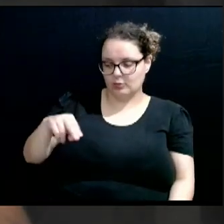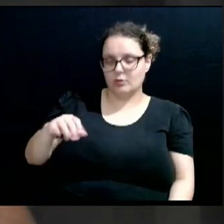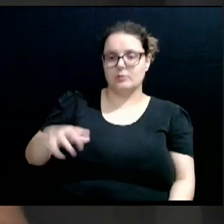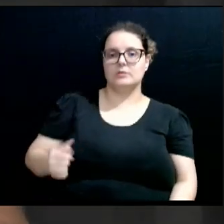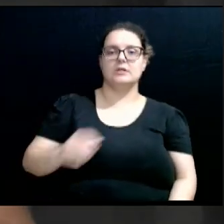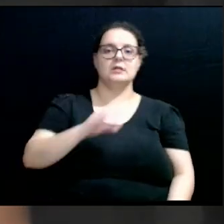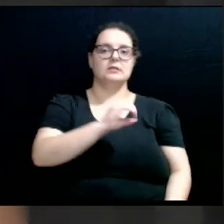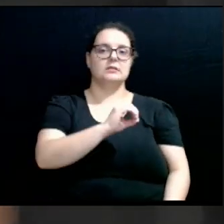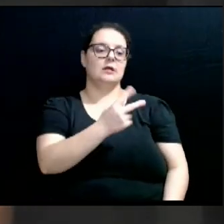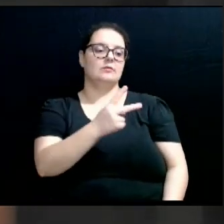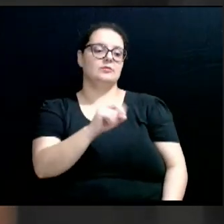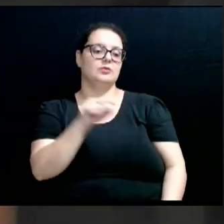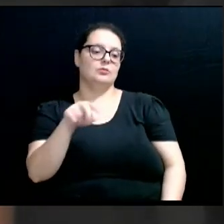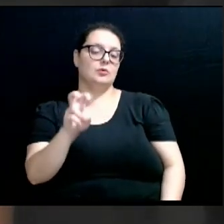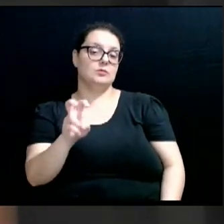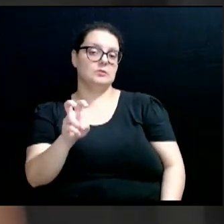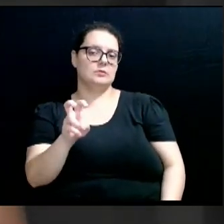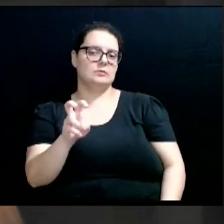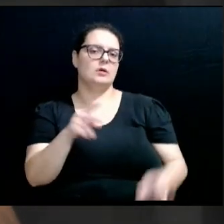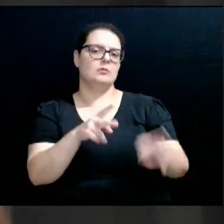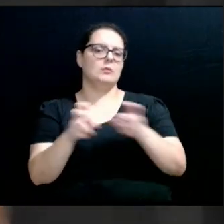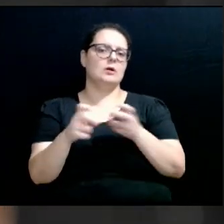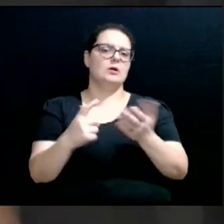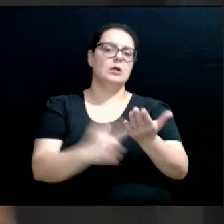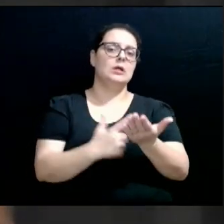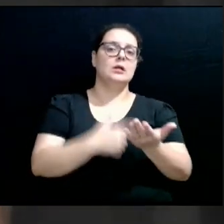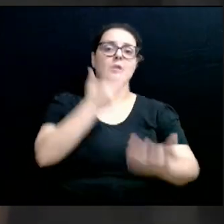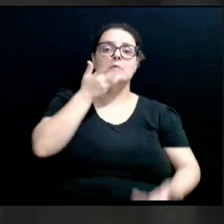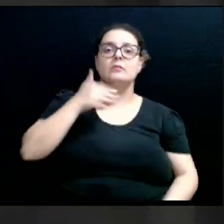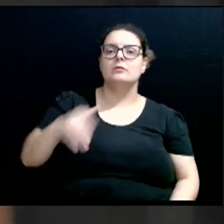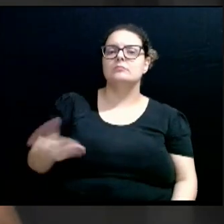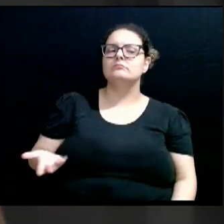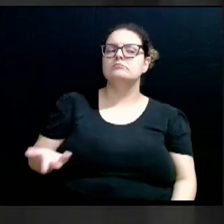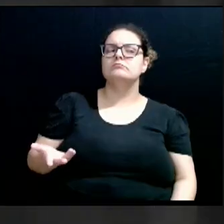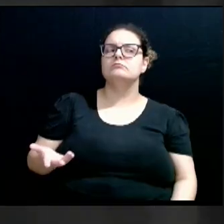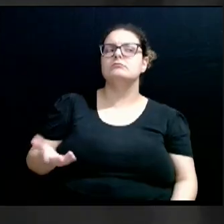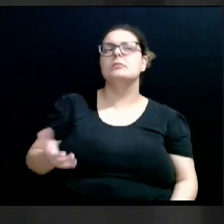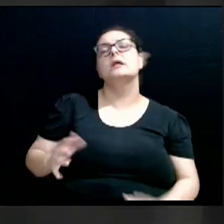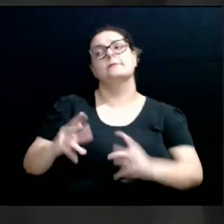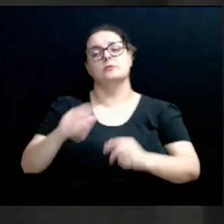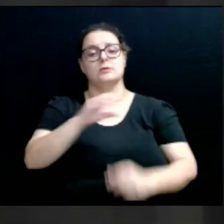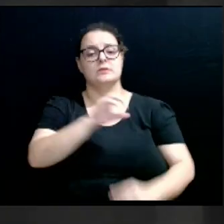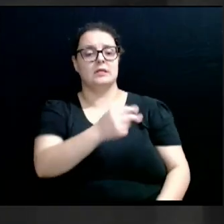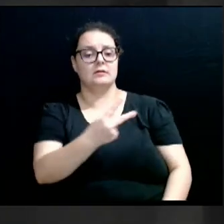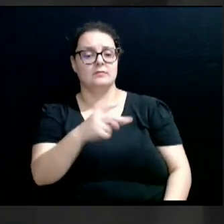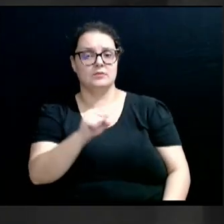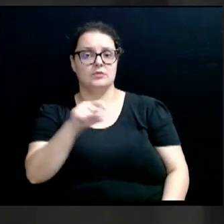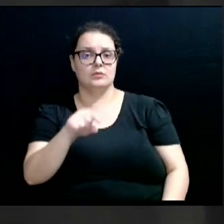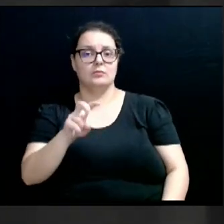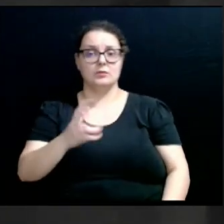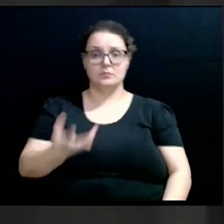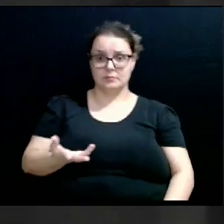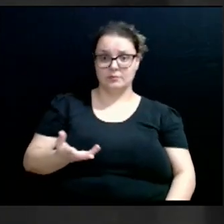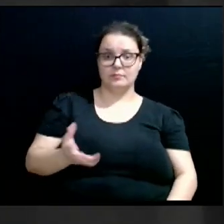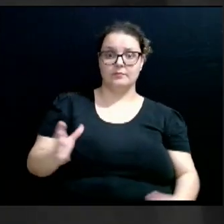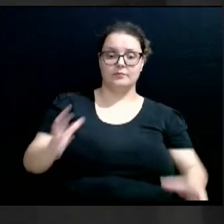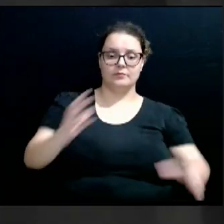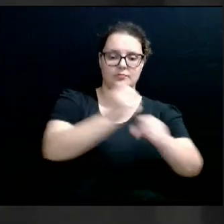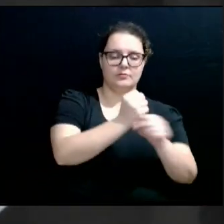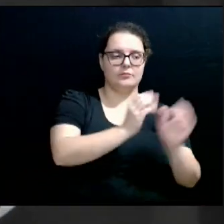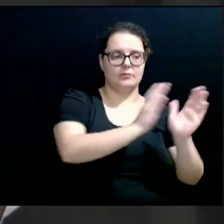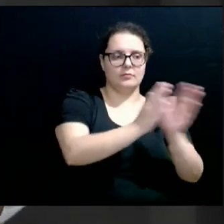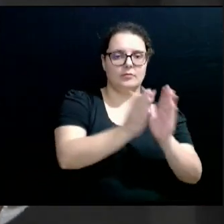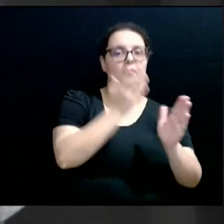eu percebi que era literatura infantil. Então, tudo que era 028.5, eu agrupava. Né?